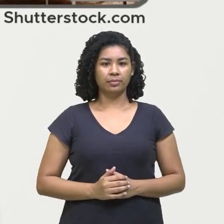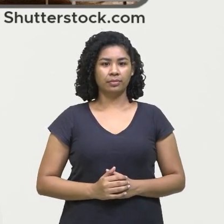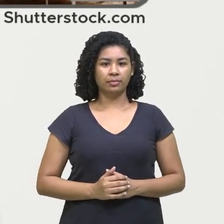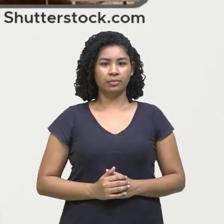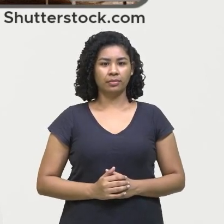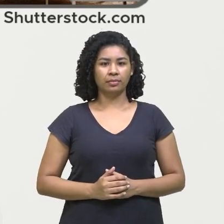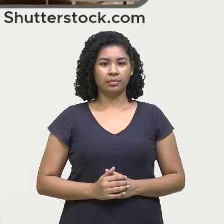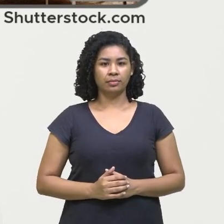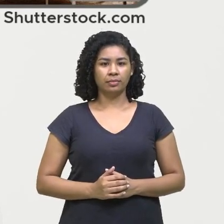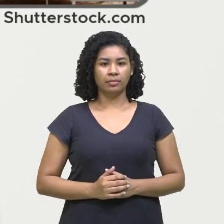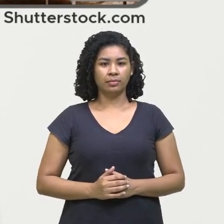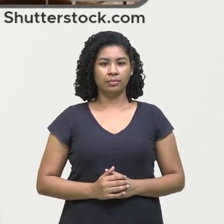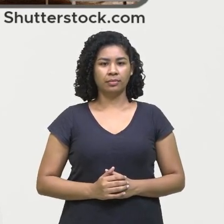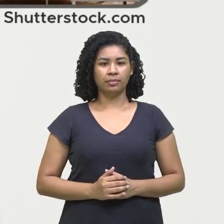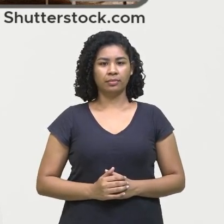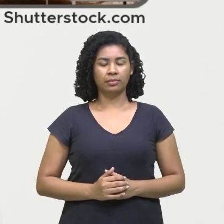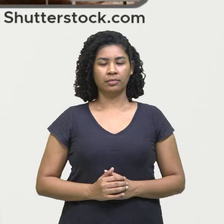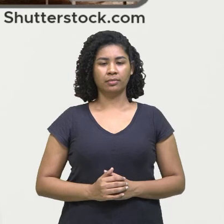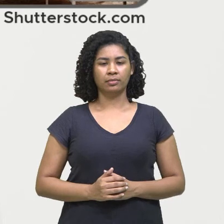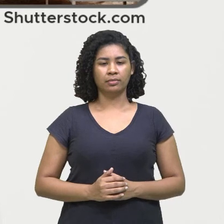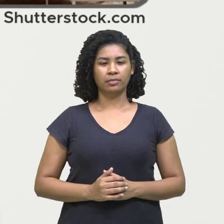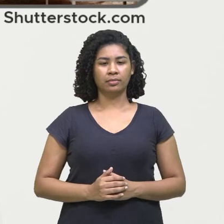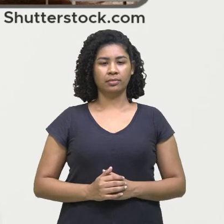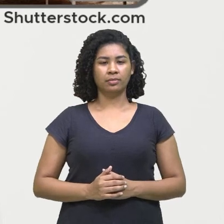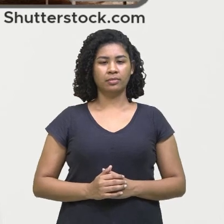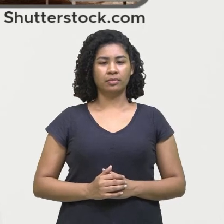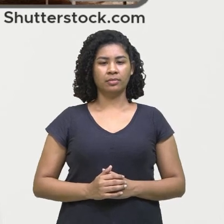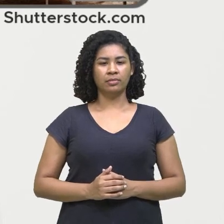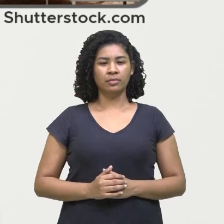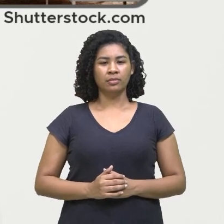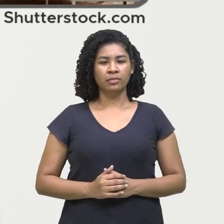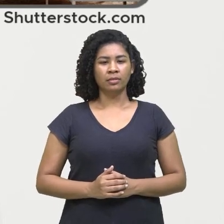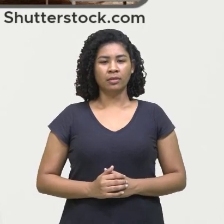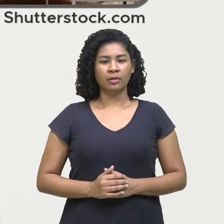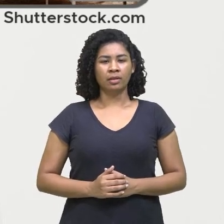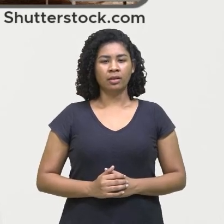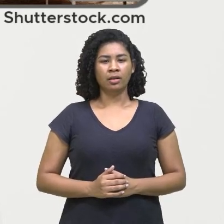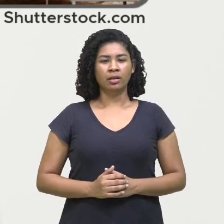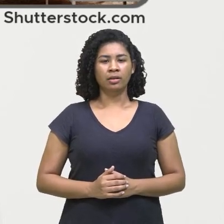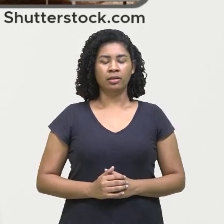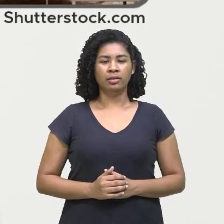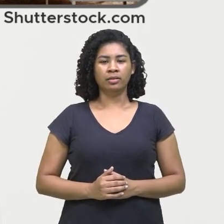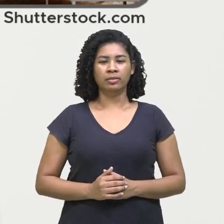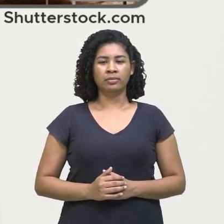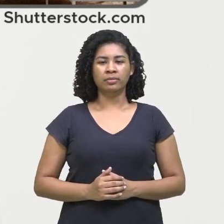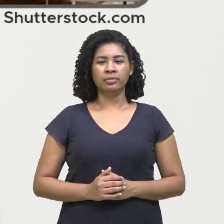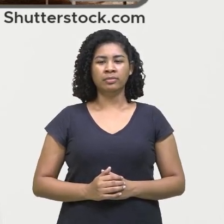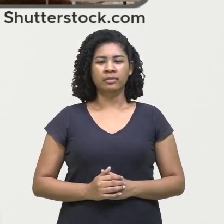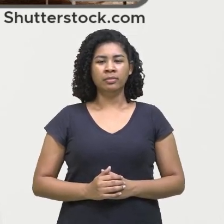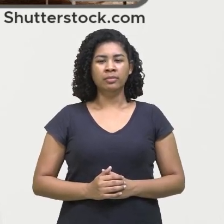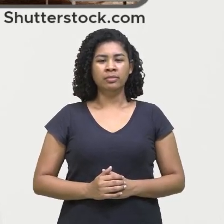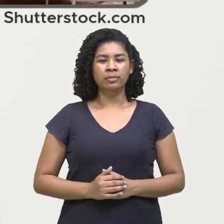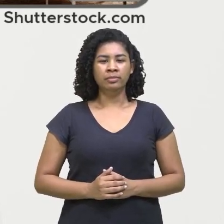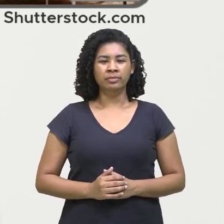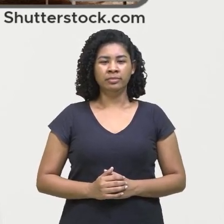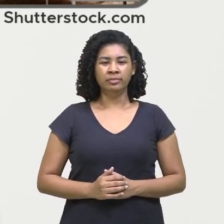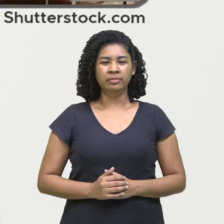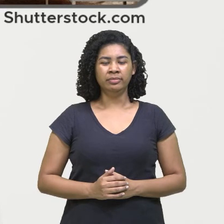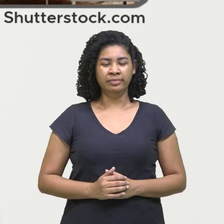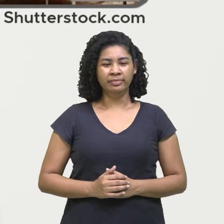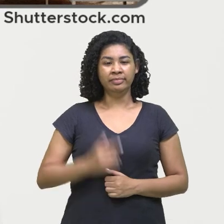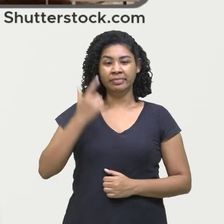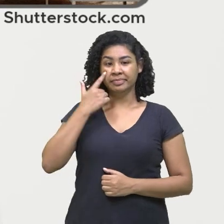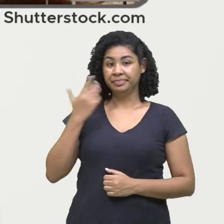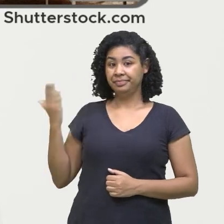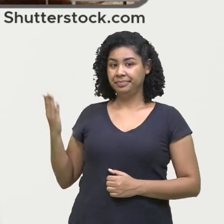a house on the beach. I have got. Então, esse I,